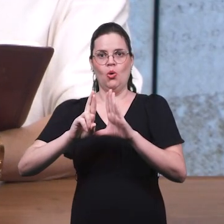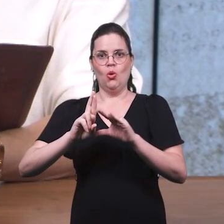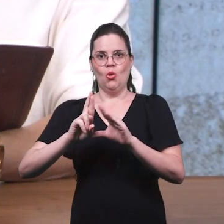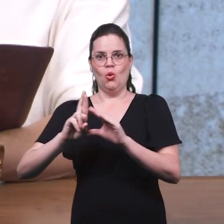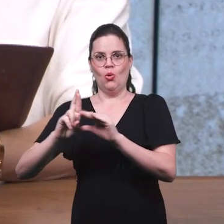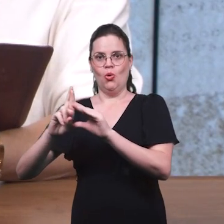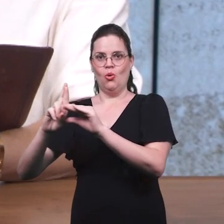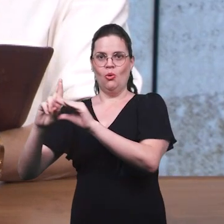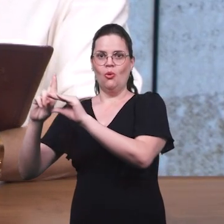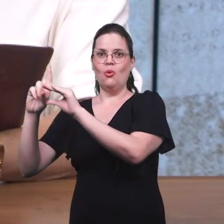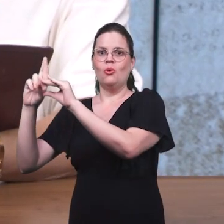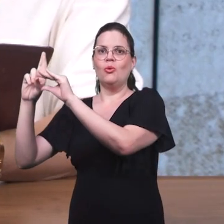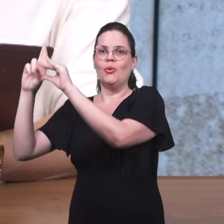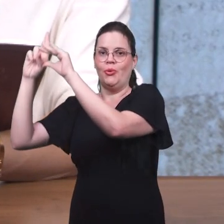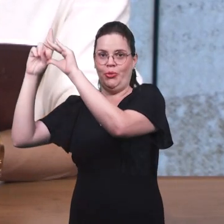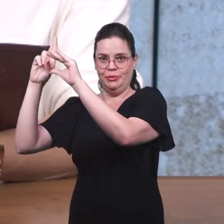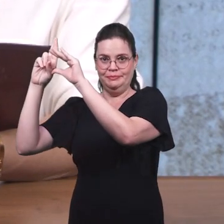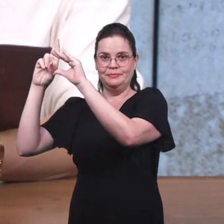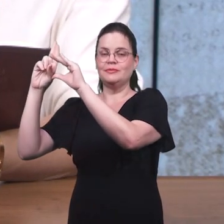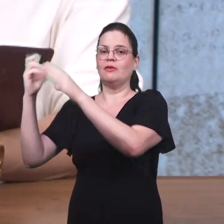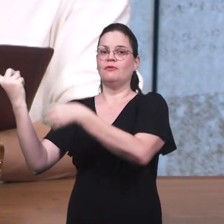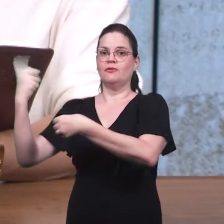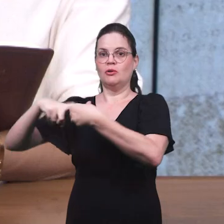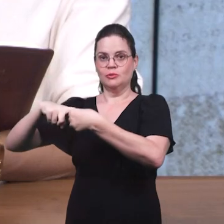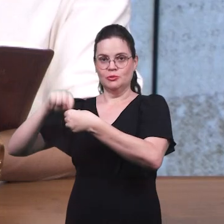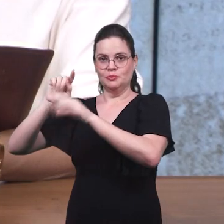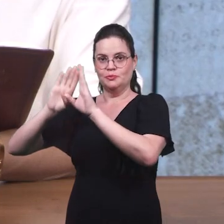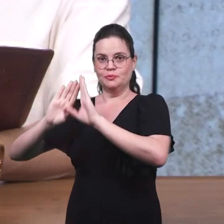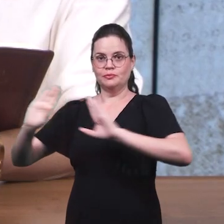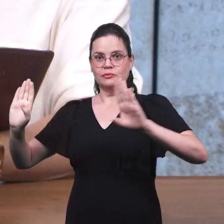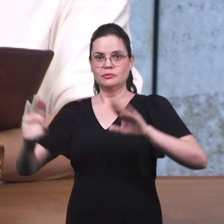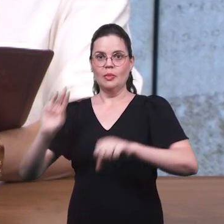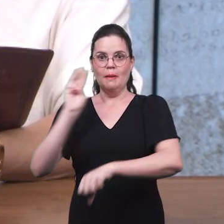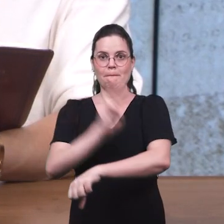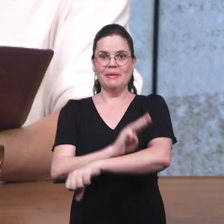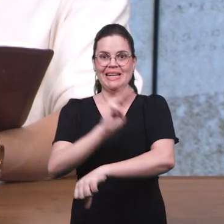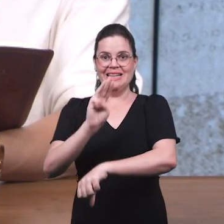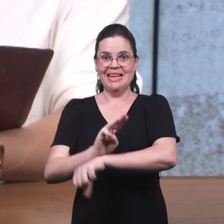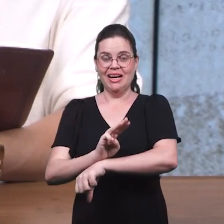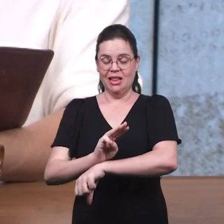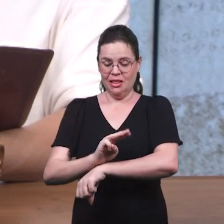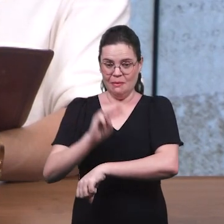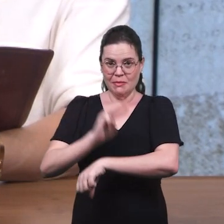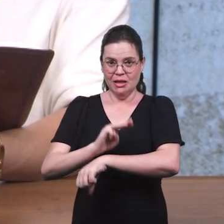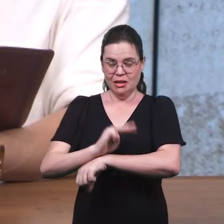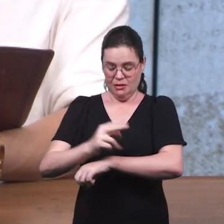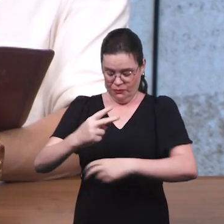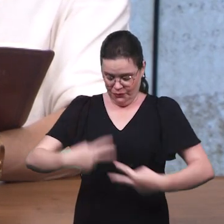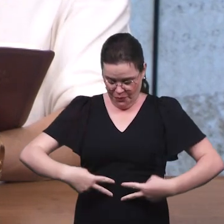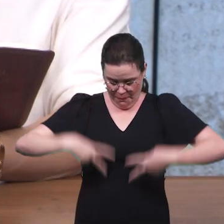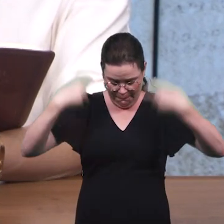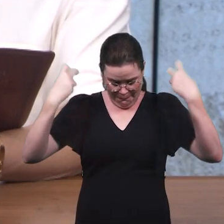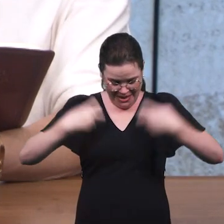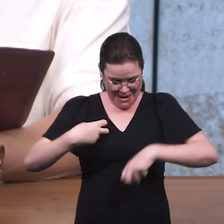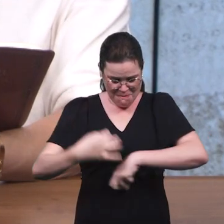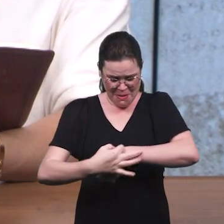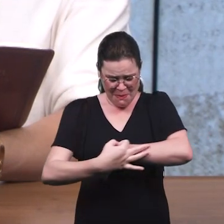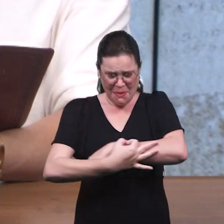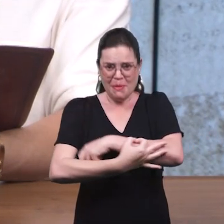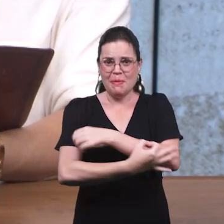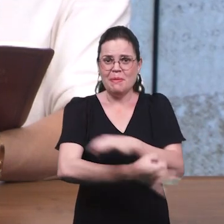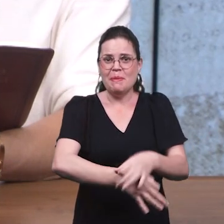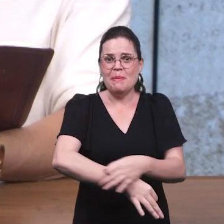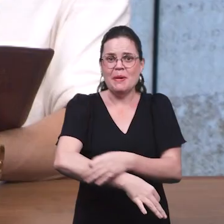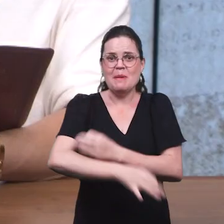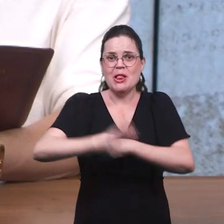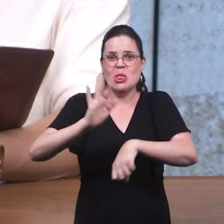se desviou de sobre a tenda, e eis que Miriam era leprosa como a neve. E olhou